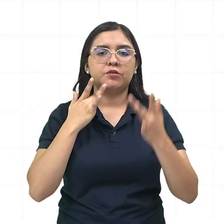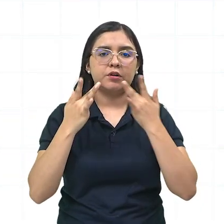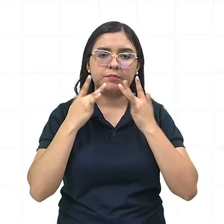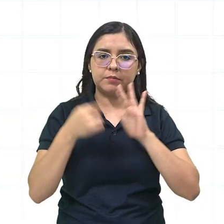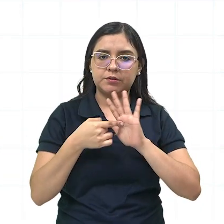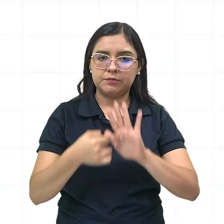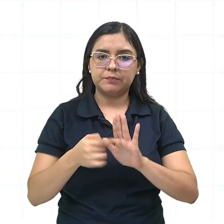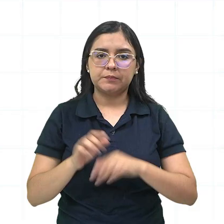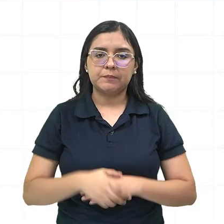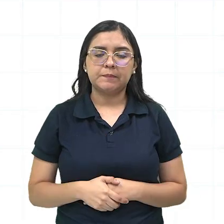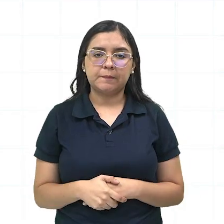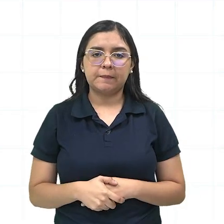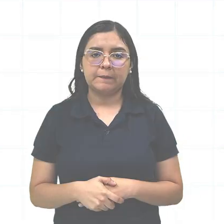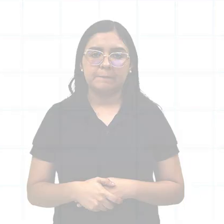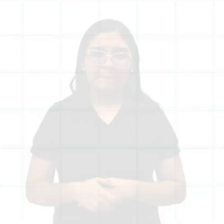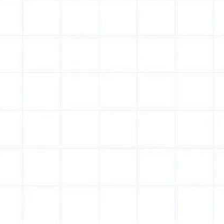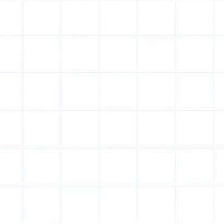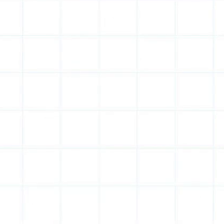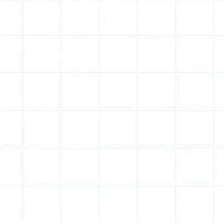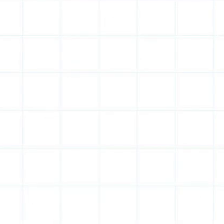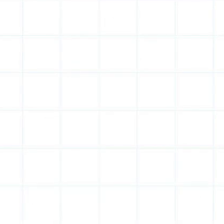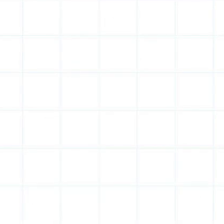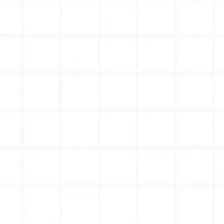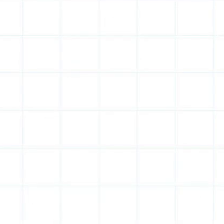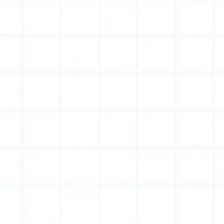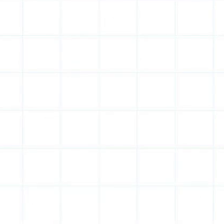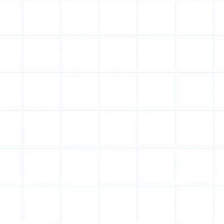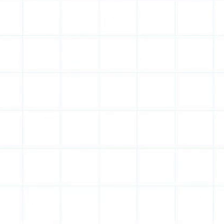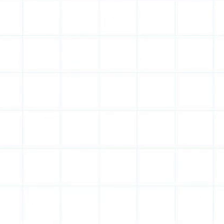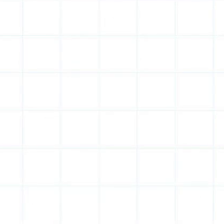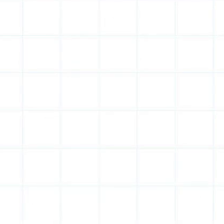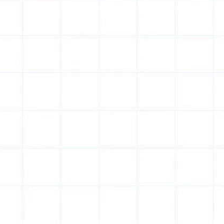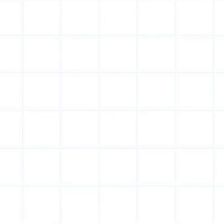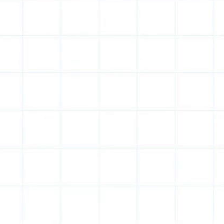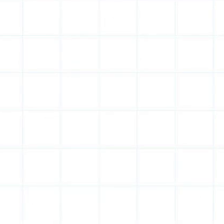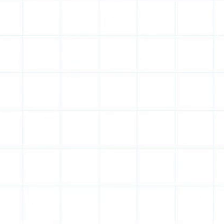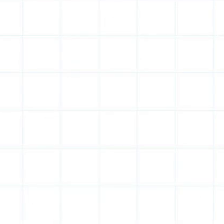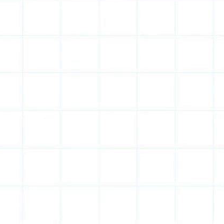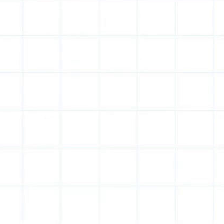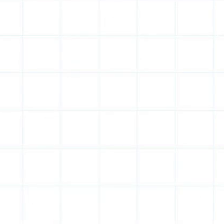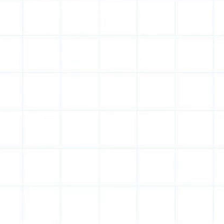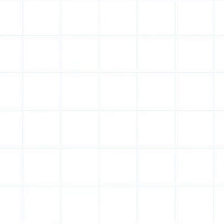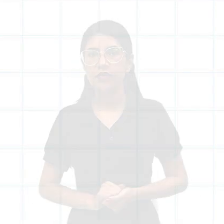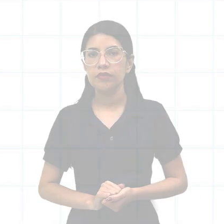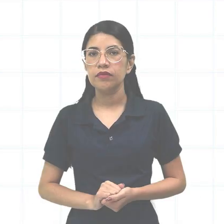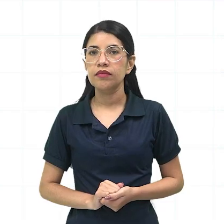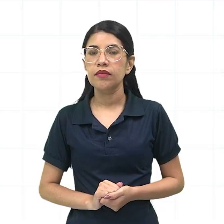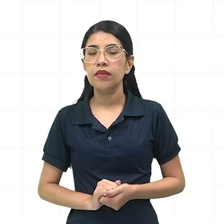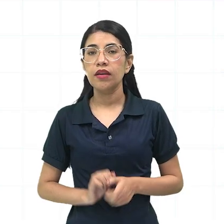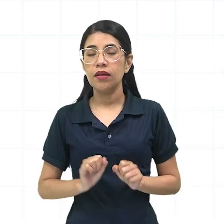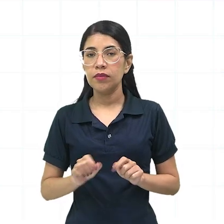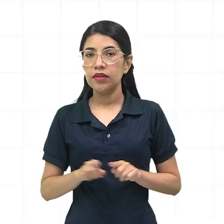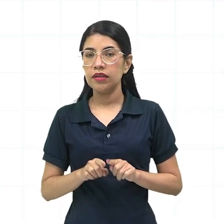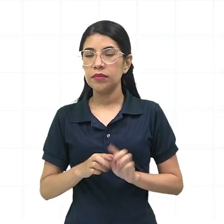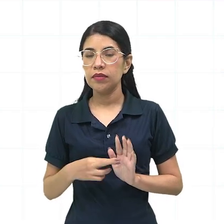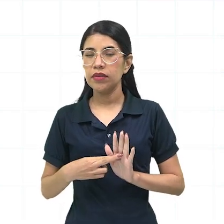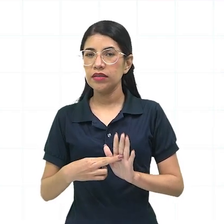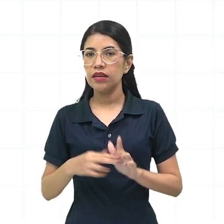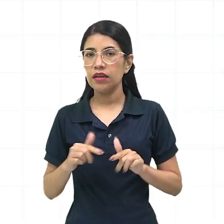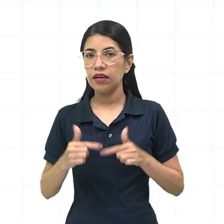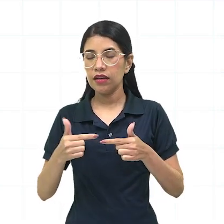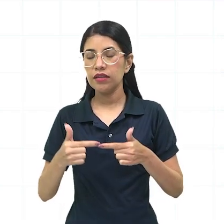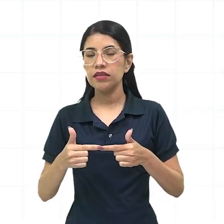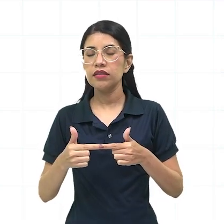cena e outros. Então, as rubricas elas podem indicar também as ações físicas do personagem. De